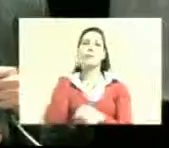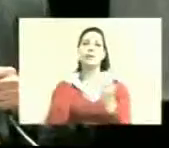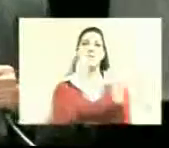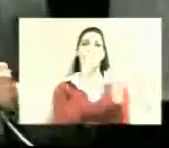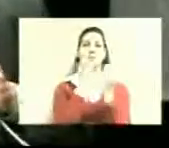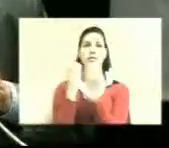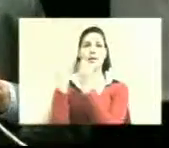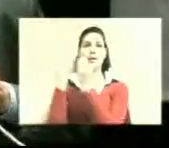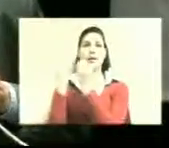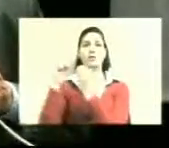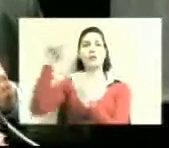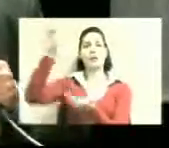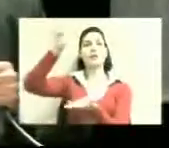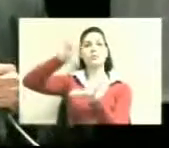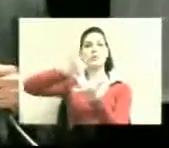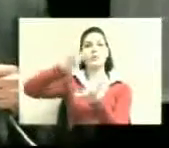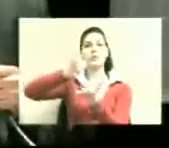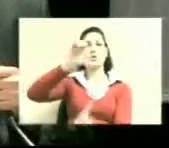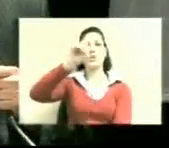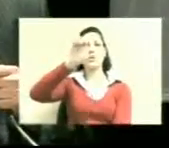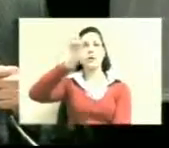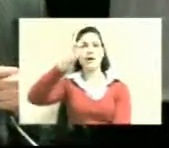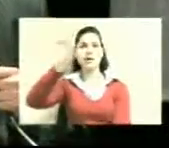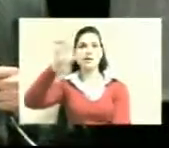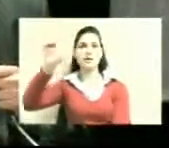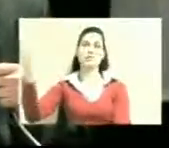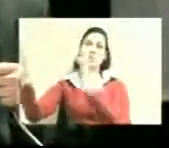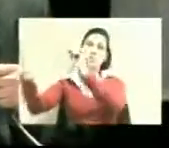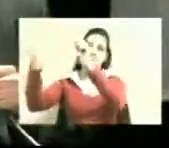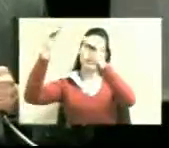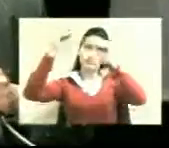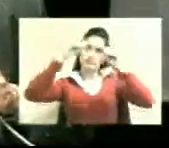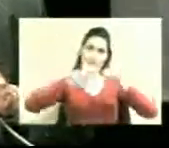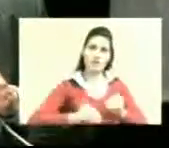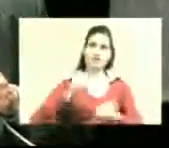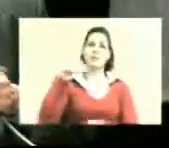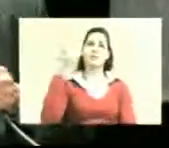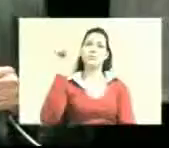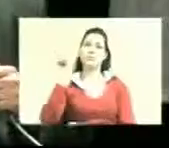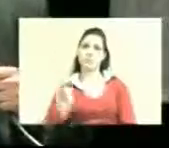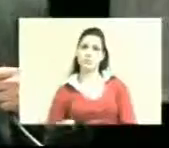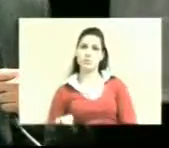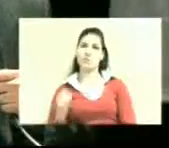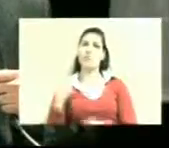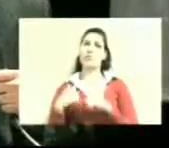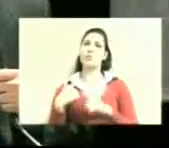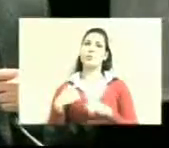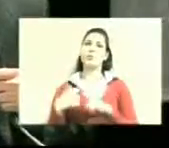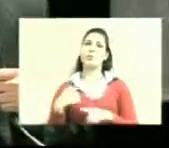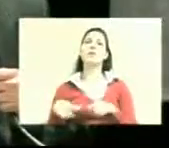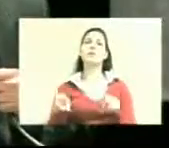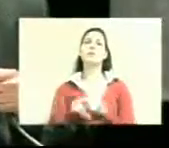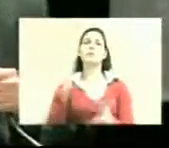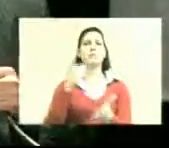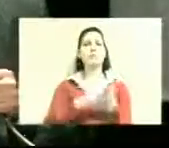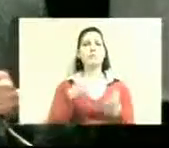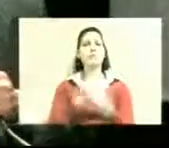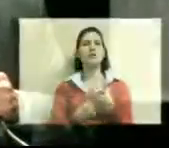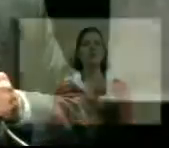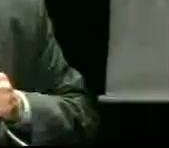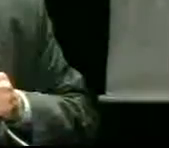do país para cá, porque nós temos um déficit de 2 milhões e meio para este ano de milho. Nós lutamos muito pela renegociação da